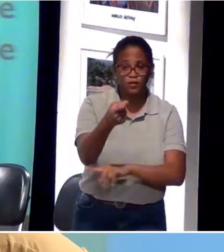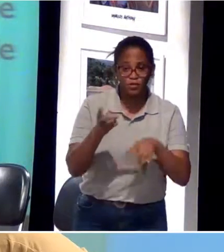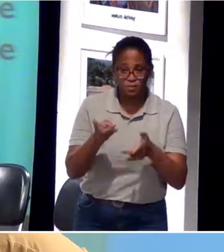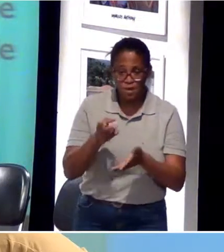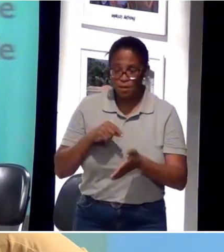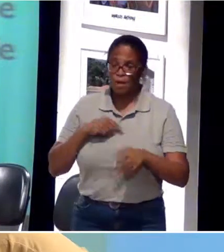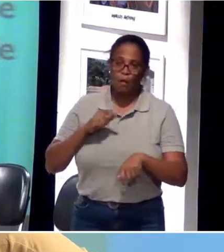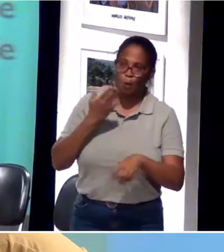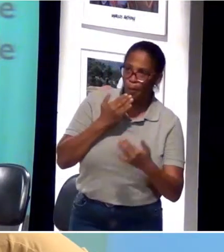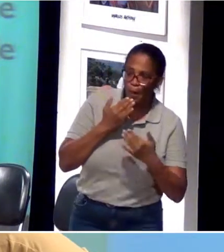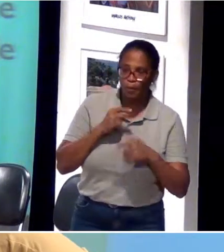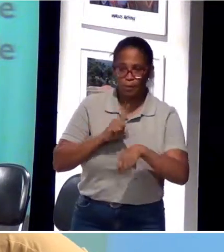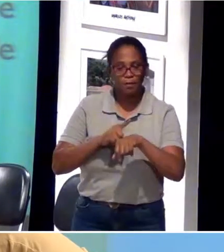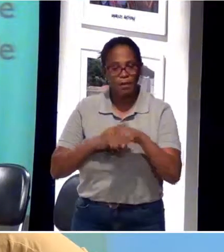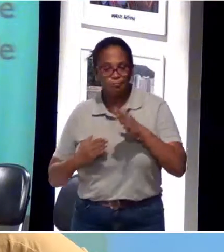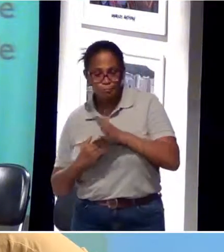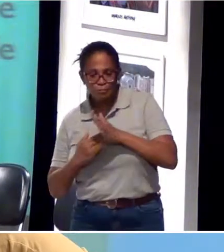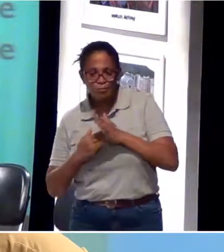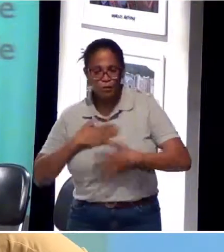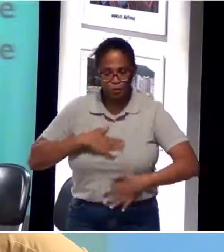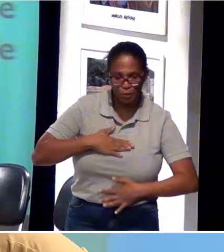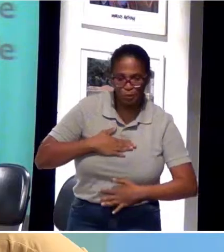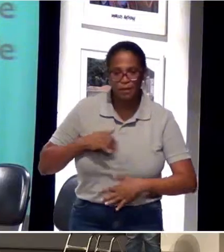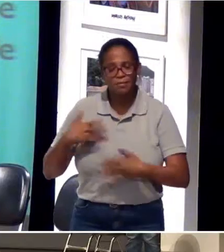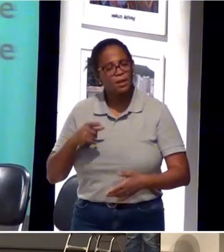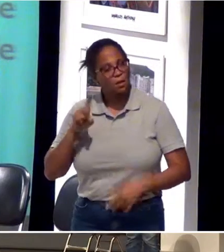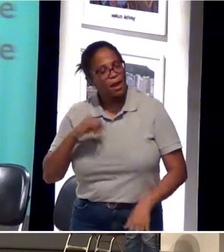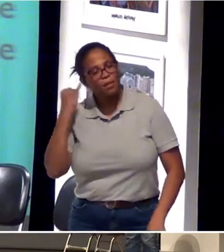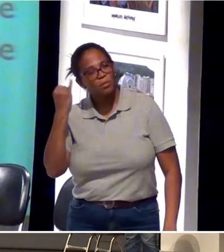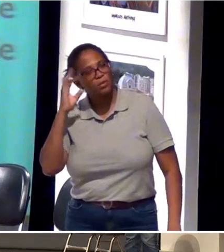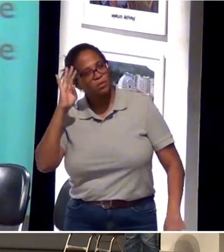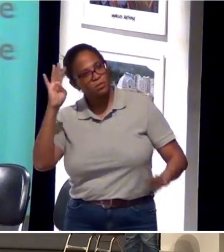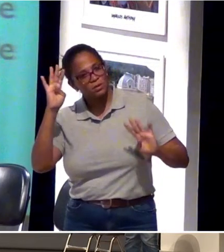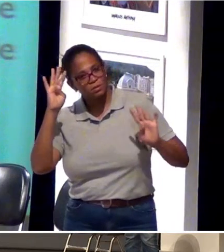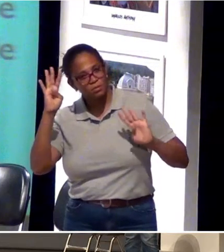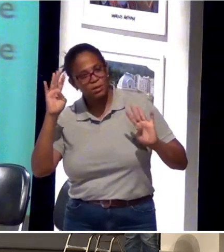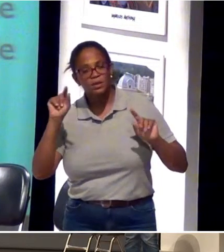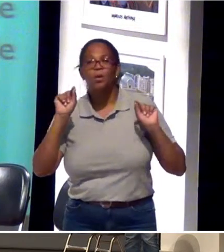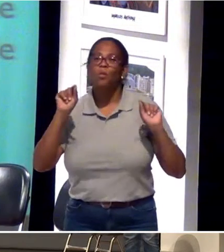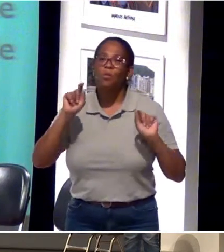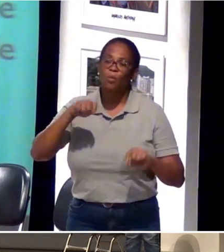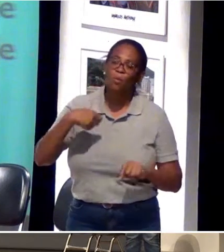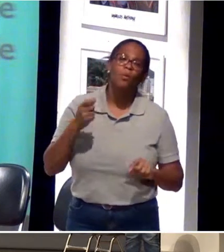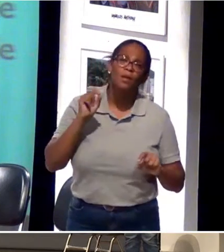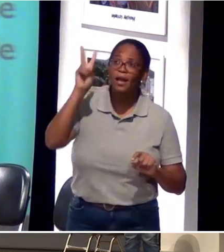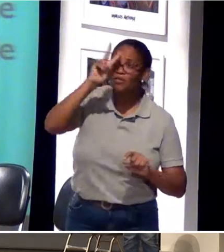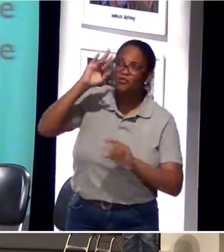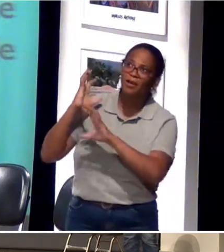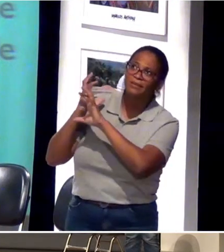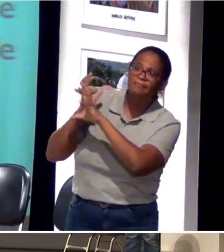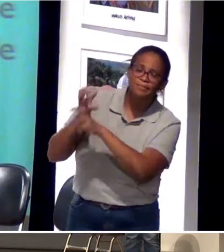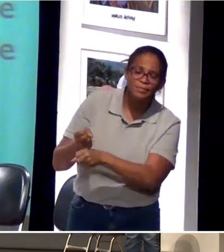tempo restrito de banho. Então, acho que é importante, assim, a minha ideia era um pouco provocar a gente a pensar o que essa história traz